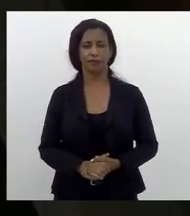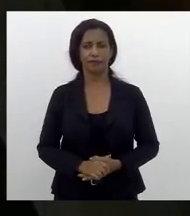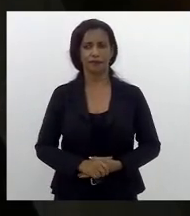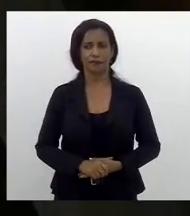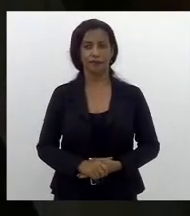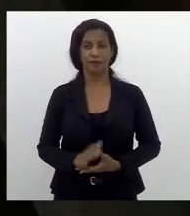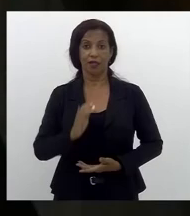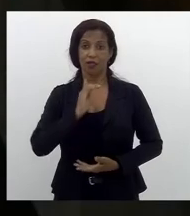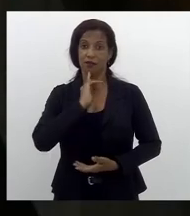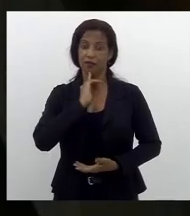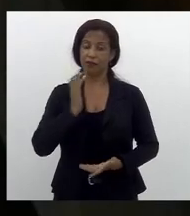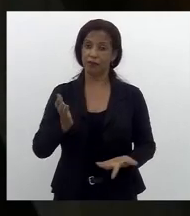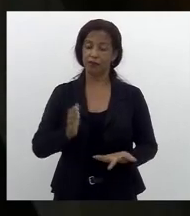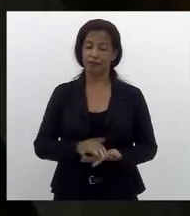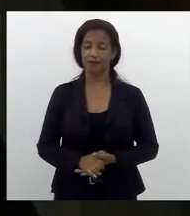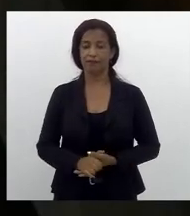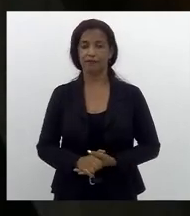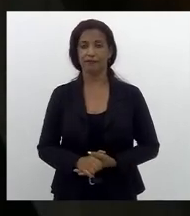Felizmente,